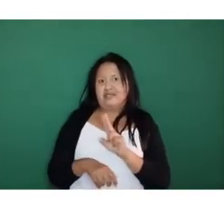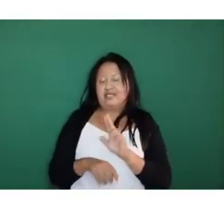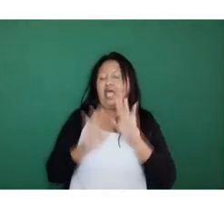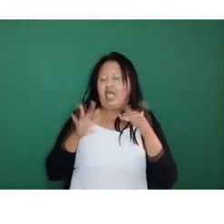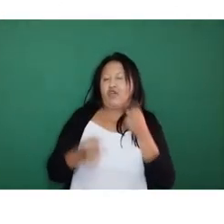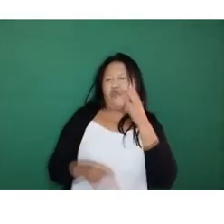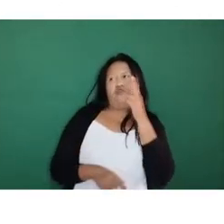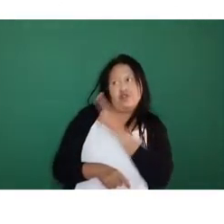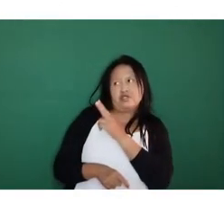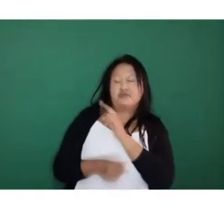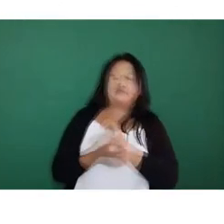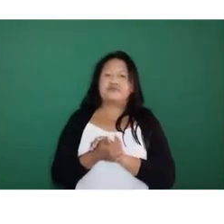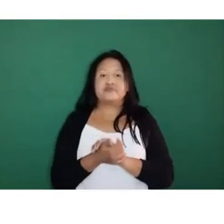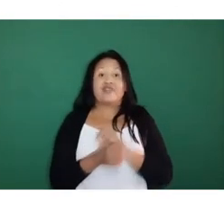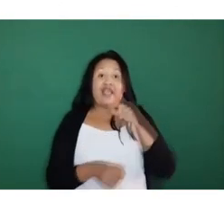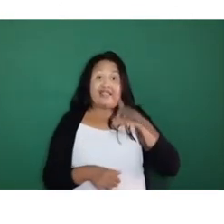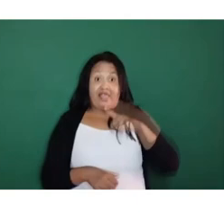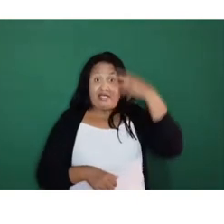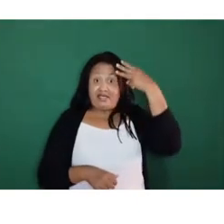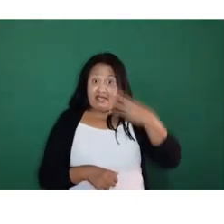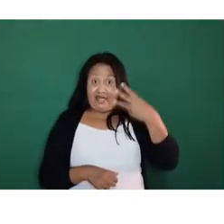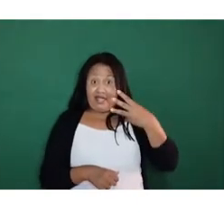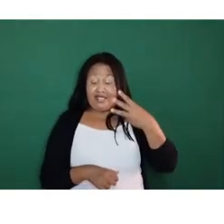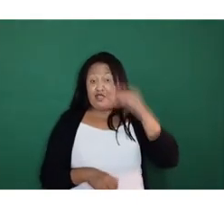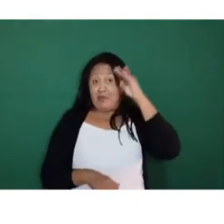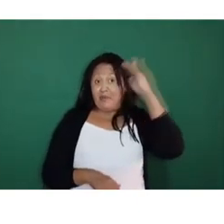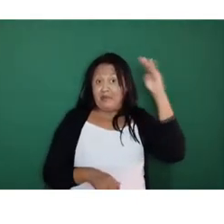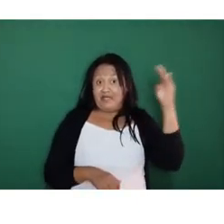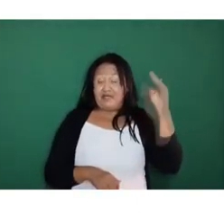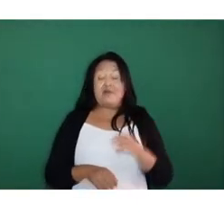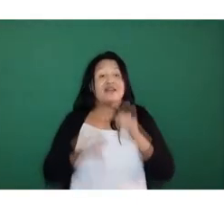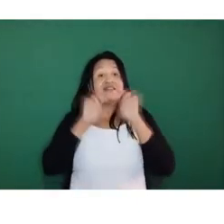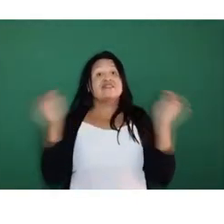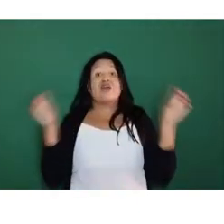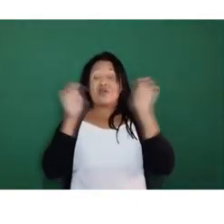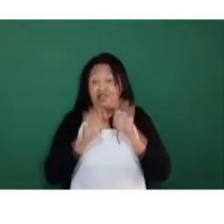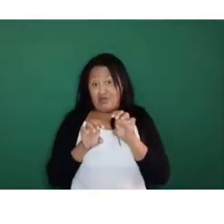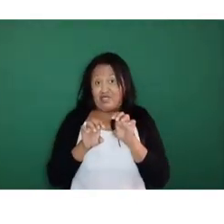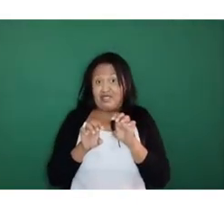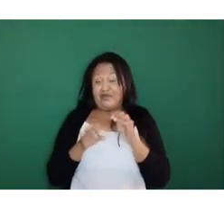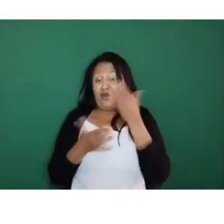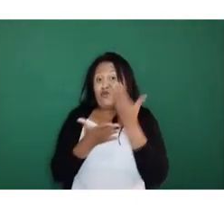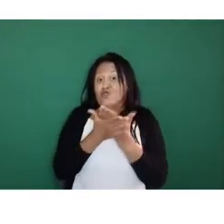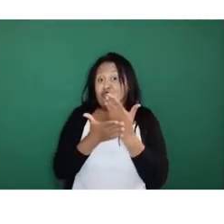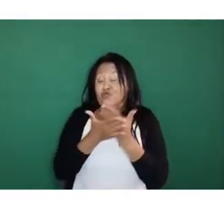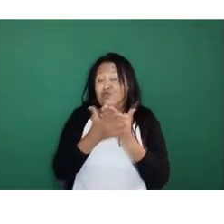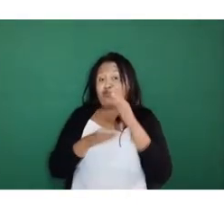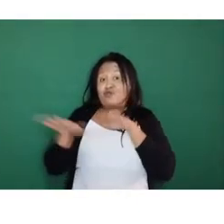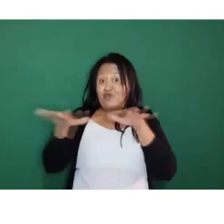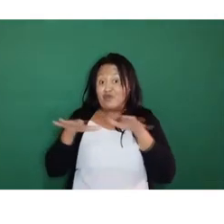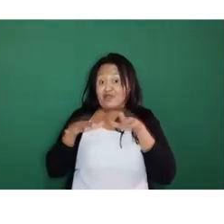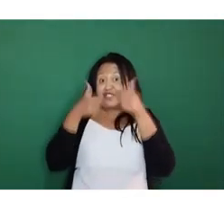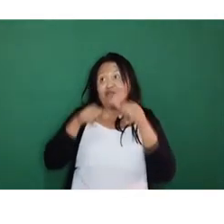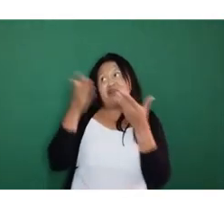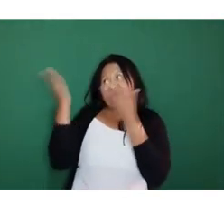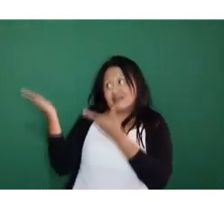vejam a situação a gente tem três principais equações para o estudo dos movimentos que são essas já aqui às vezes